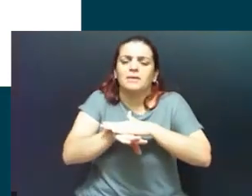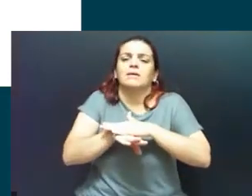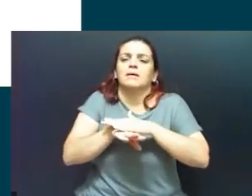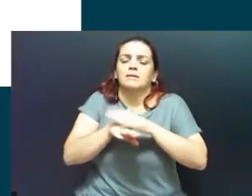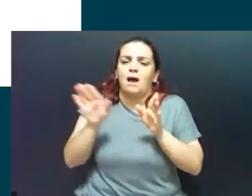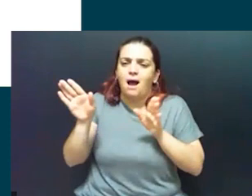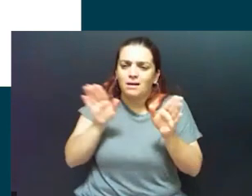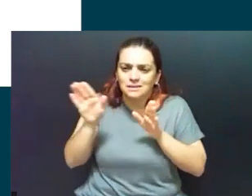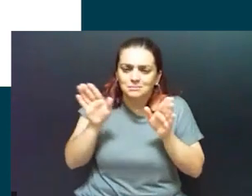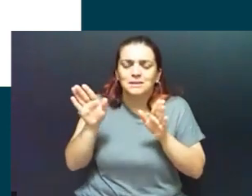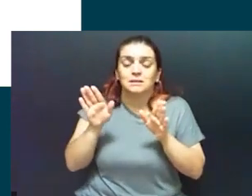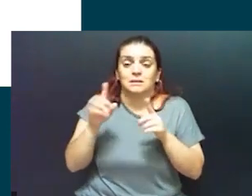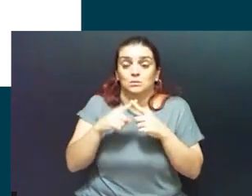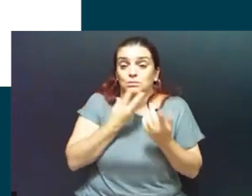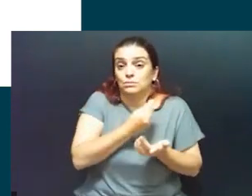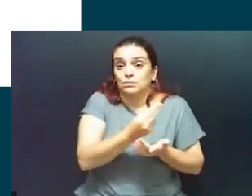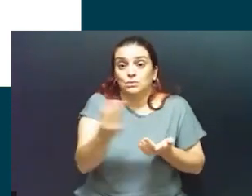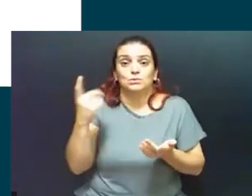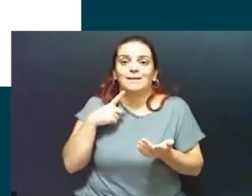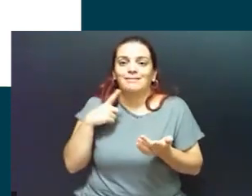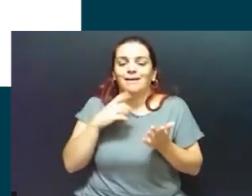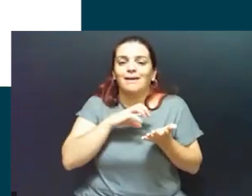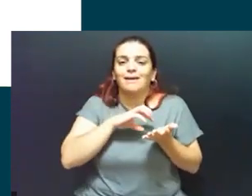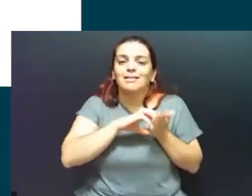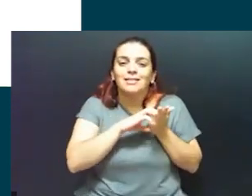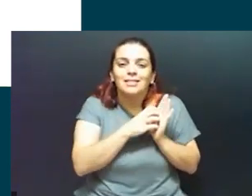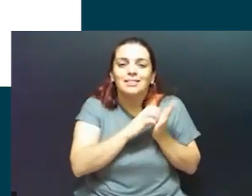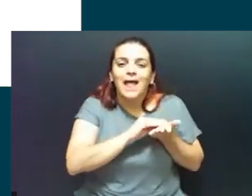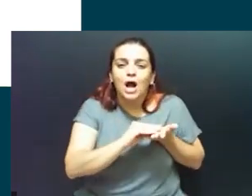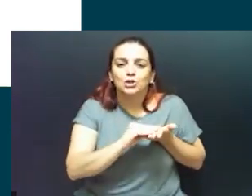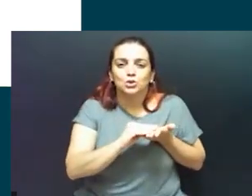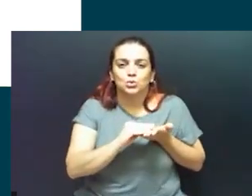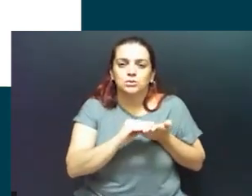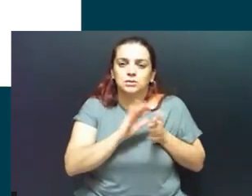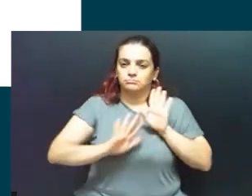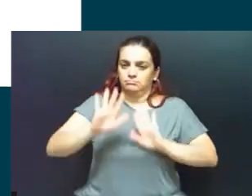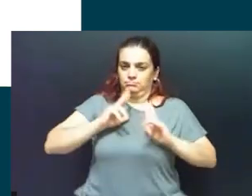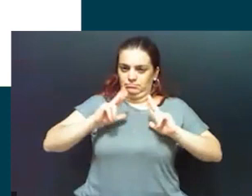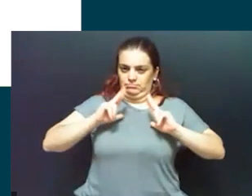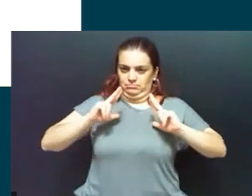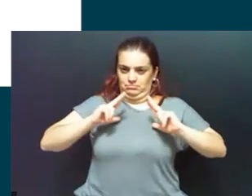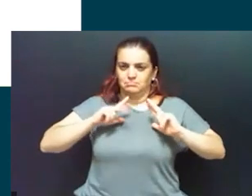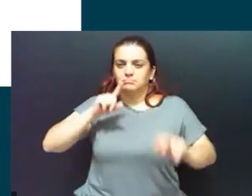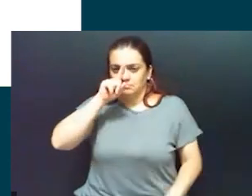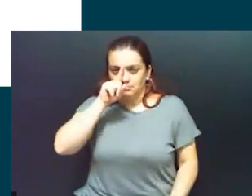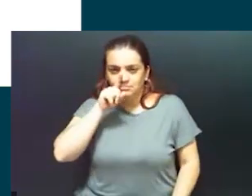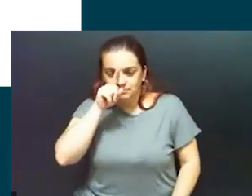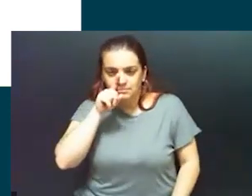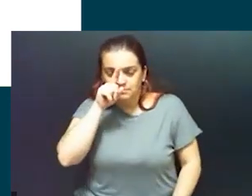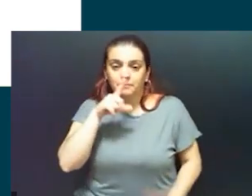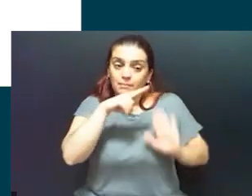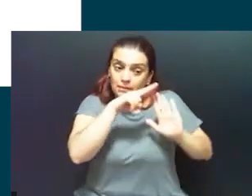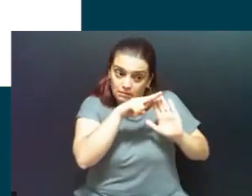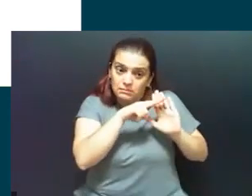acessibilidade, porque muitos deles têm dados sensíveis. Então, eles seguem essas estratégias das normas características desse tipo